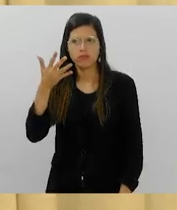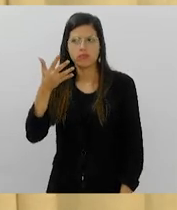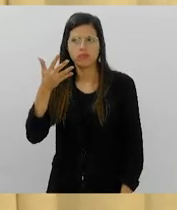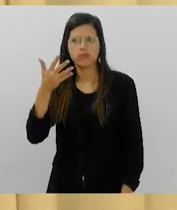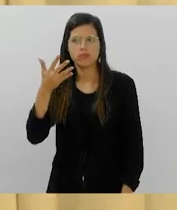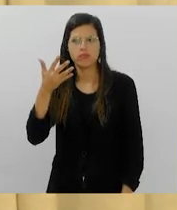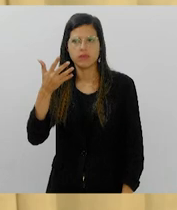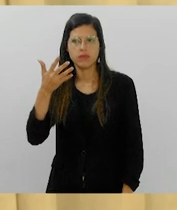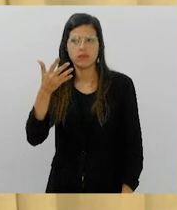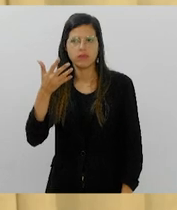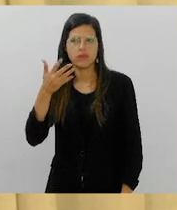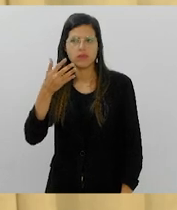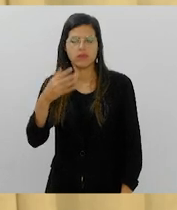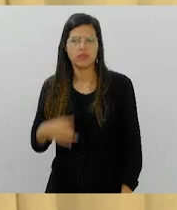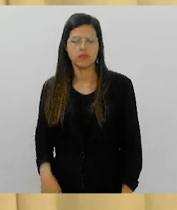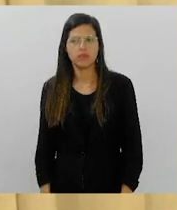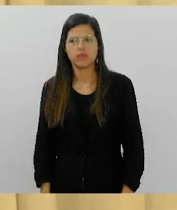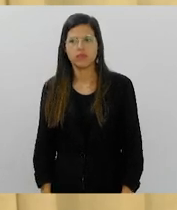moderar